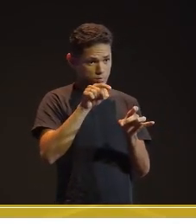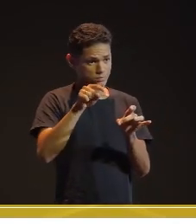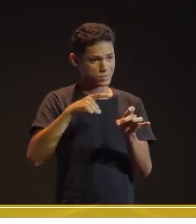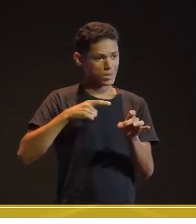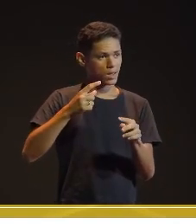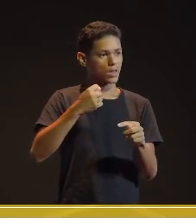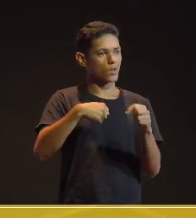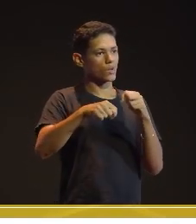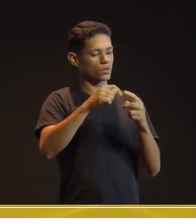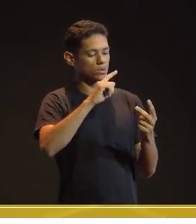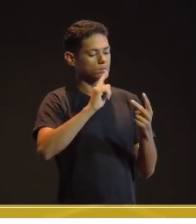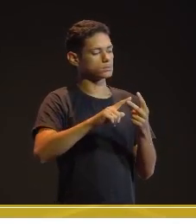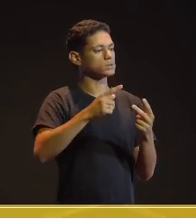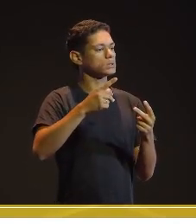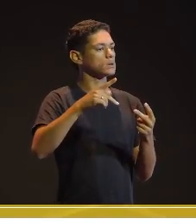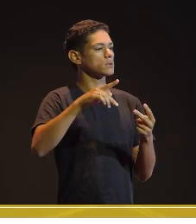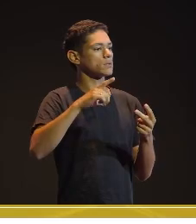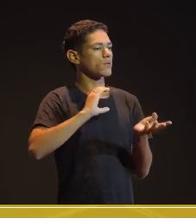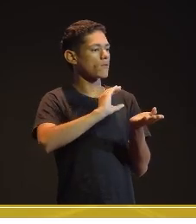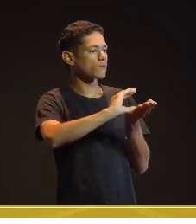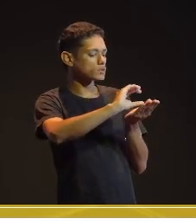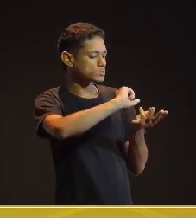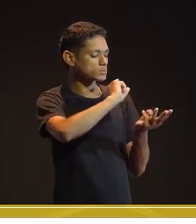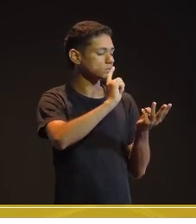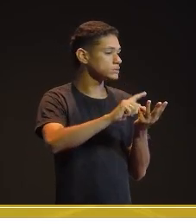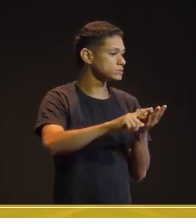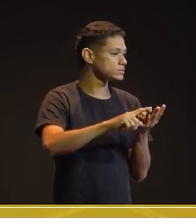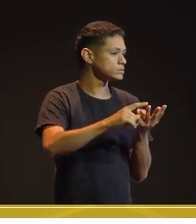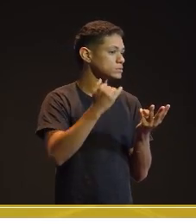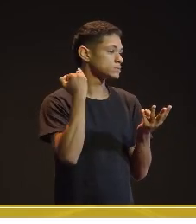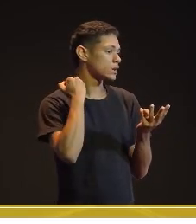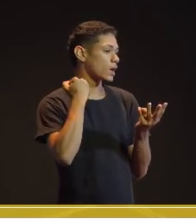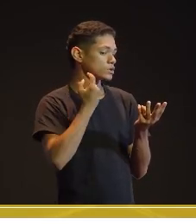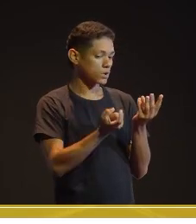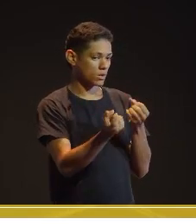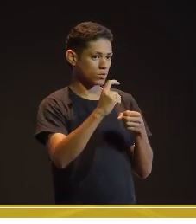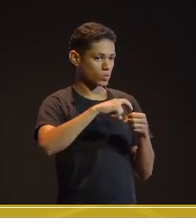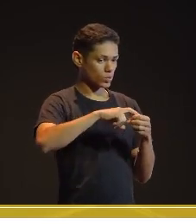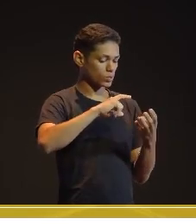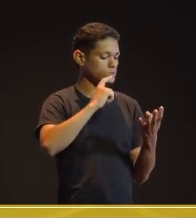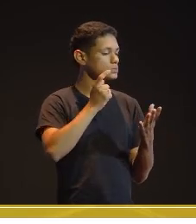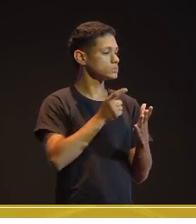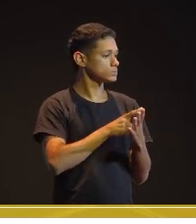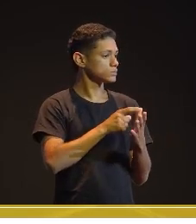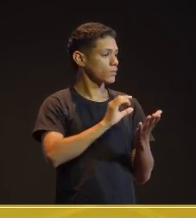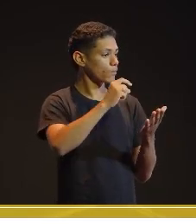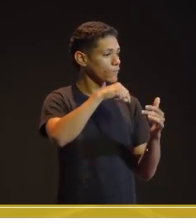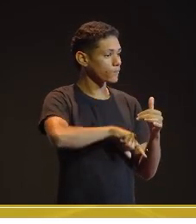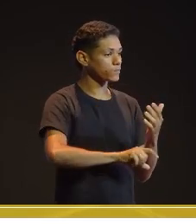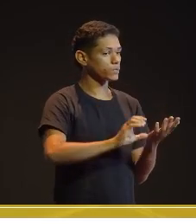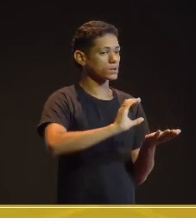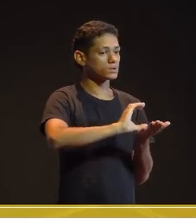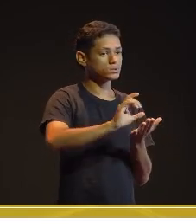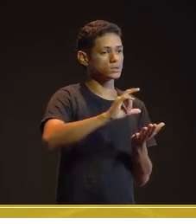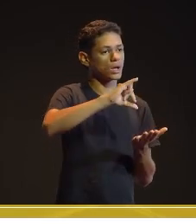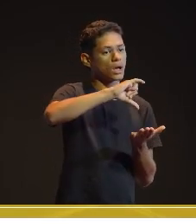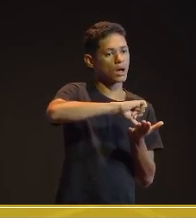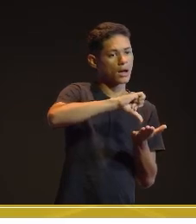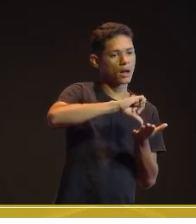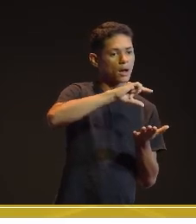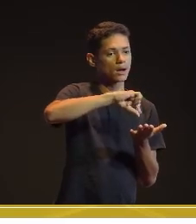vendendo economia, payback, investimento, taxa de retorno. Né, os fundos de investimento colocam o